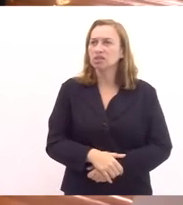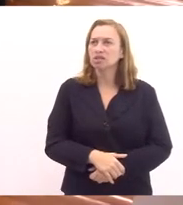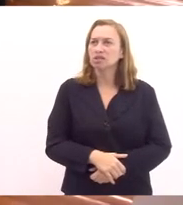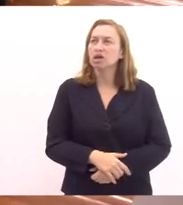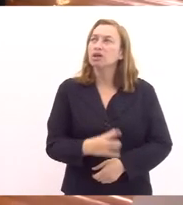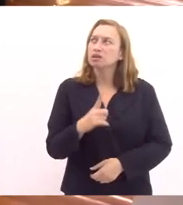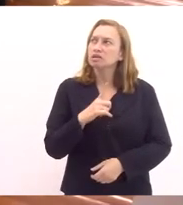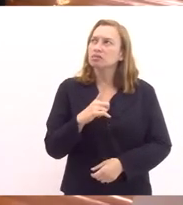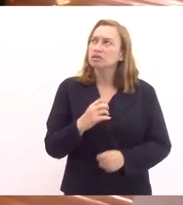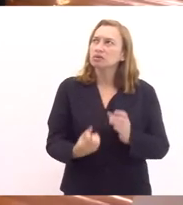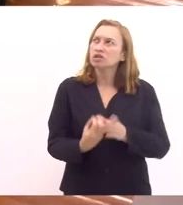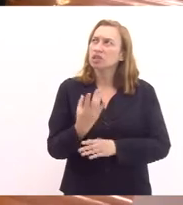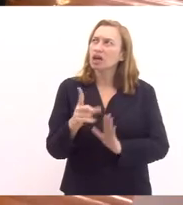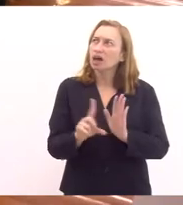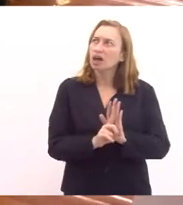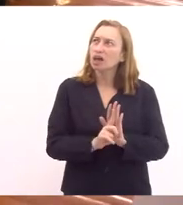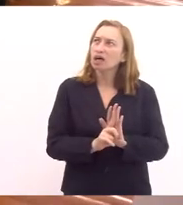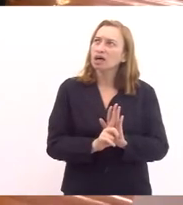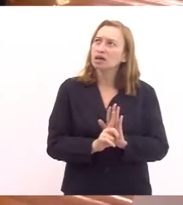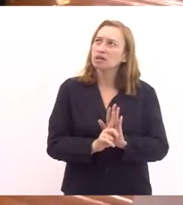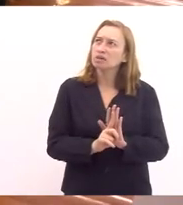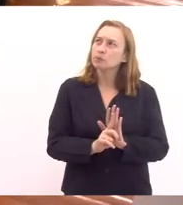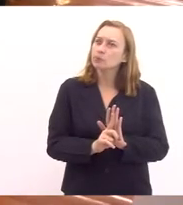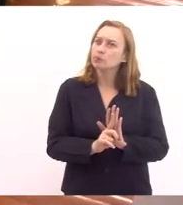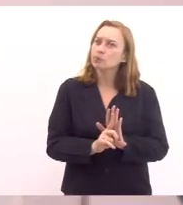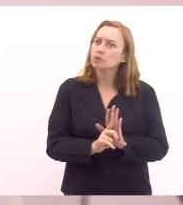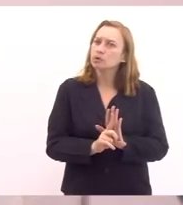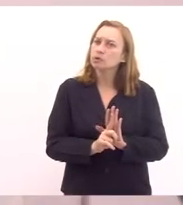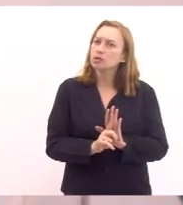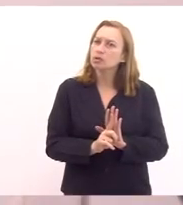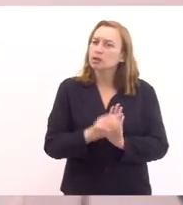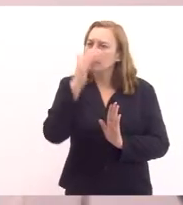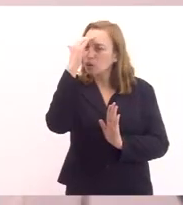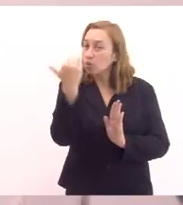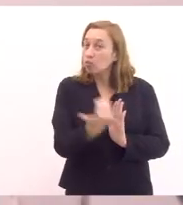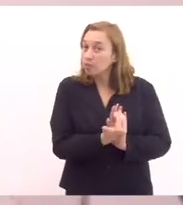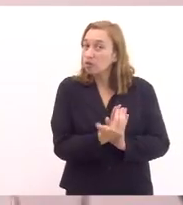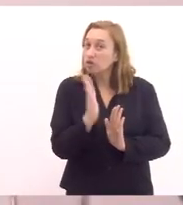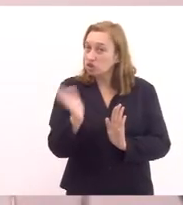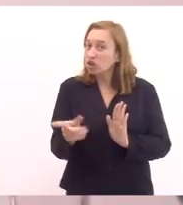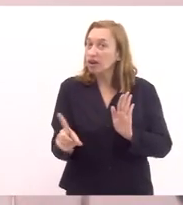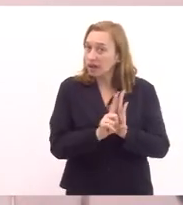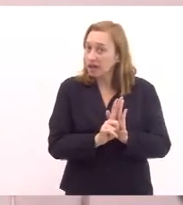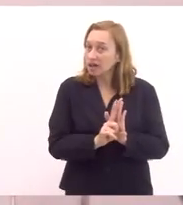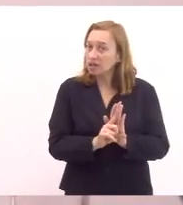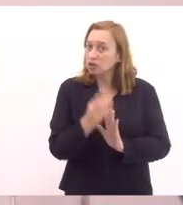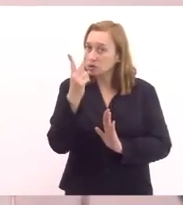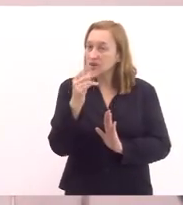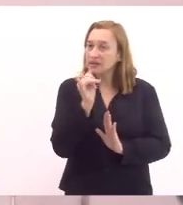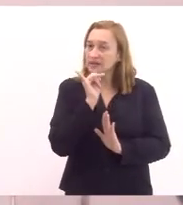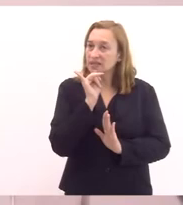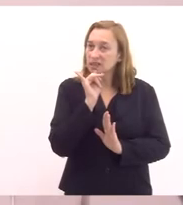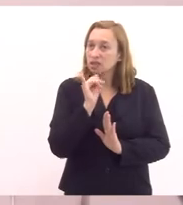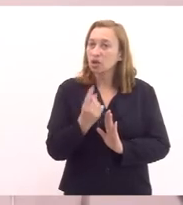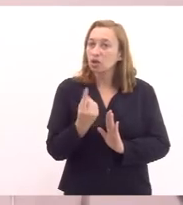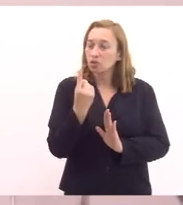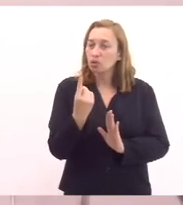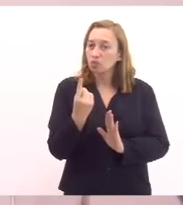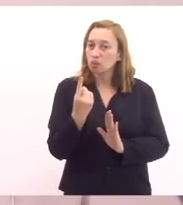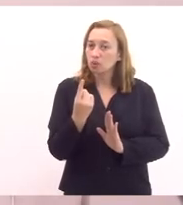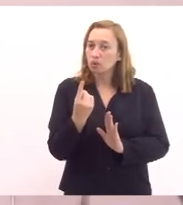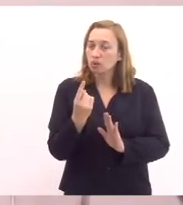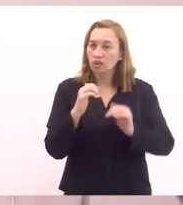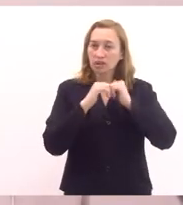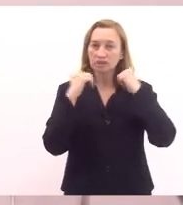nós tivemos que fazer leis redundante para fazer cumpriu que já estava na lei do dois exemplos um dos